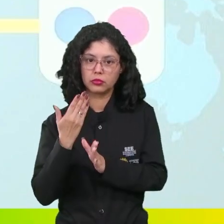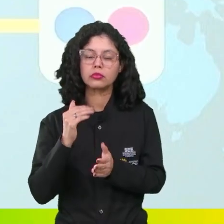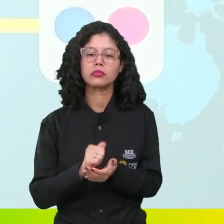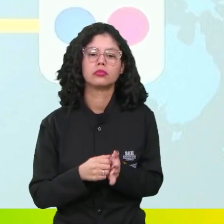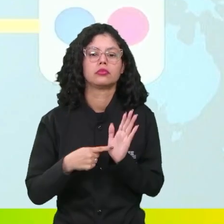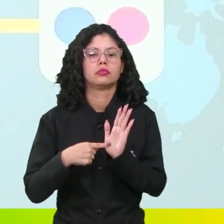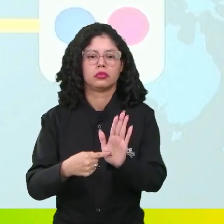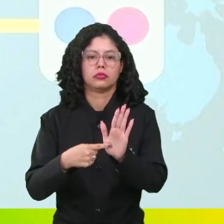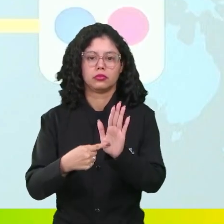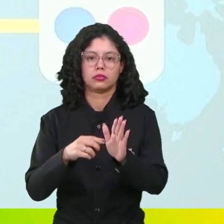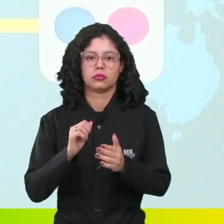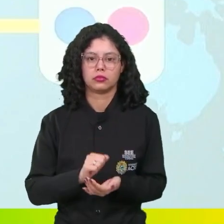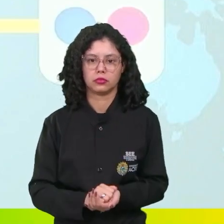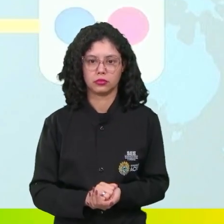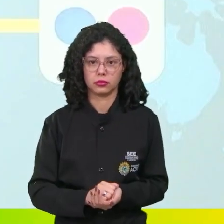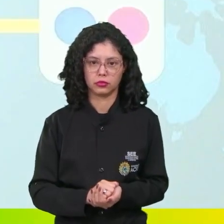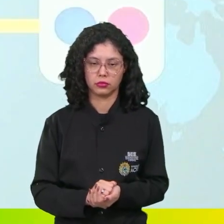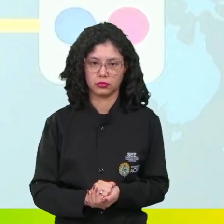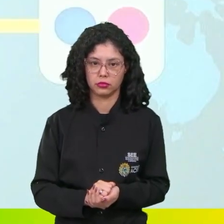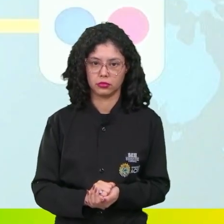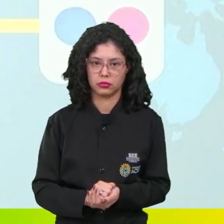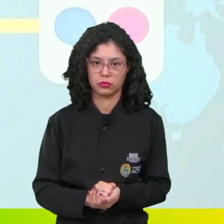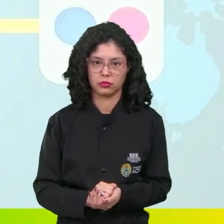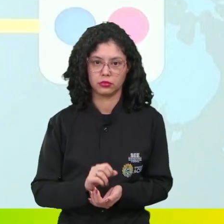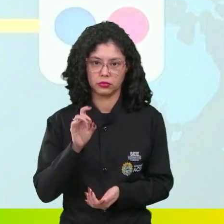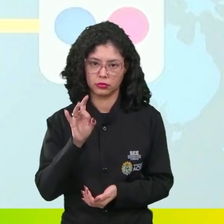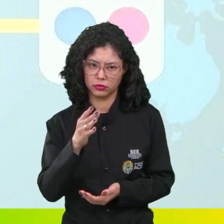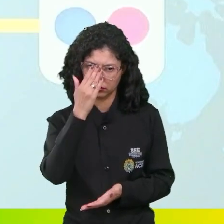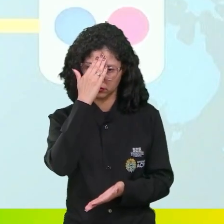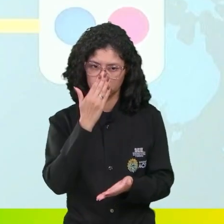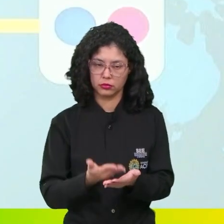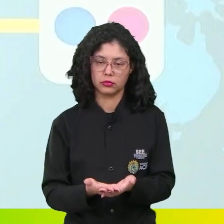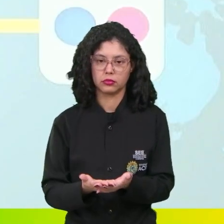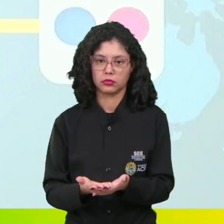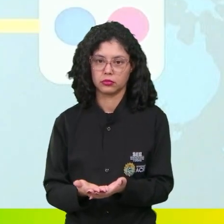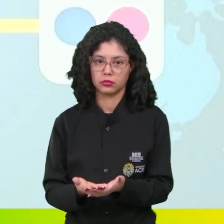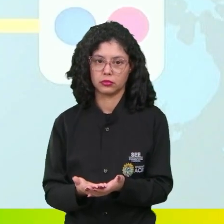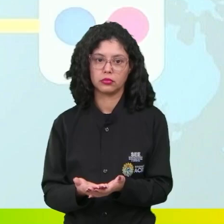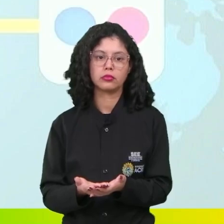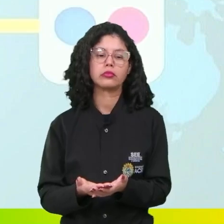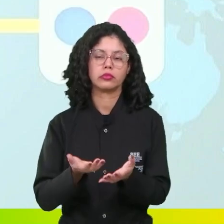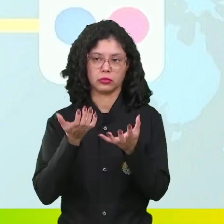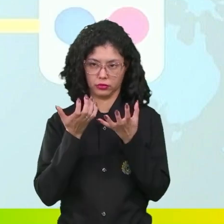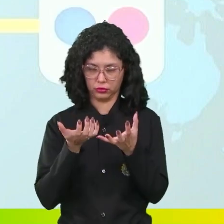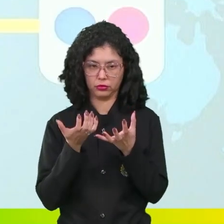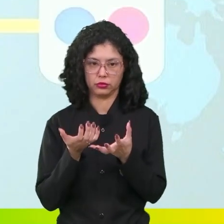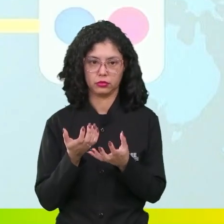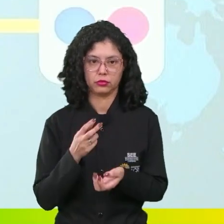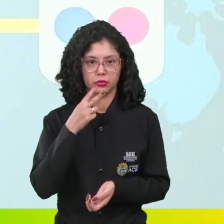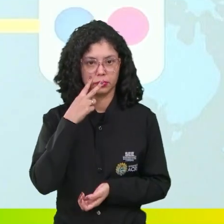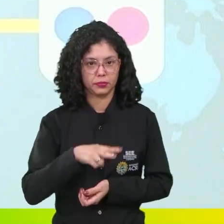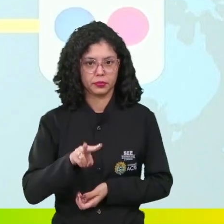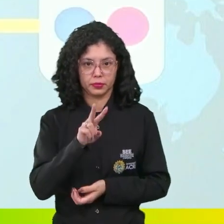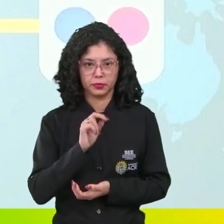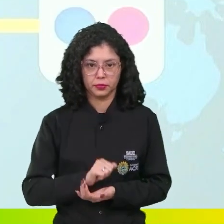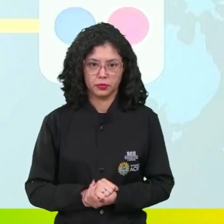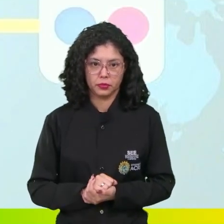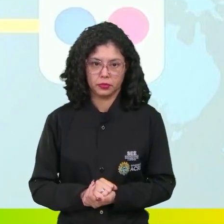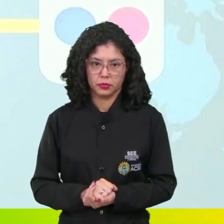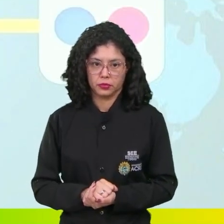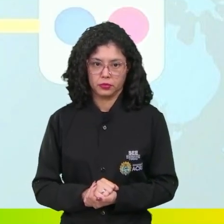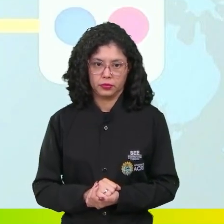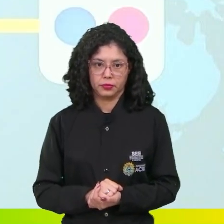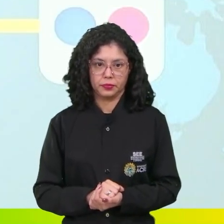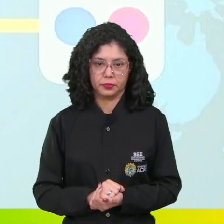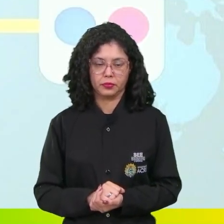pelos algoritmos que mostram apenas o que acreditam que